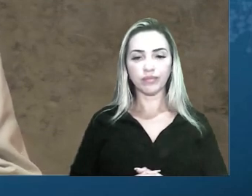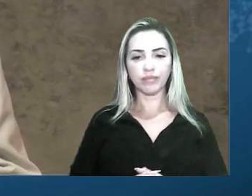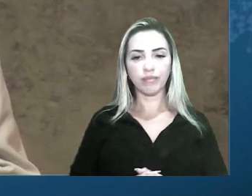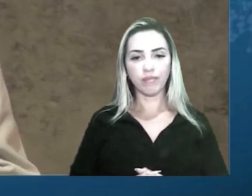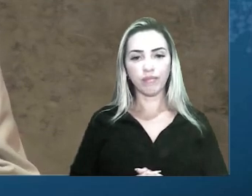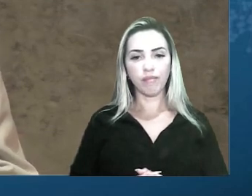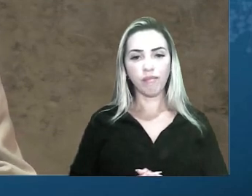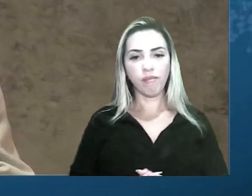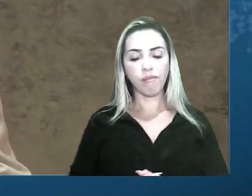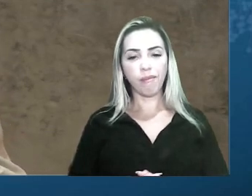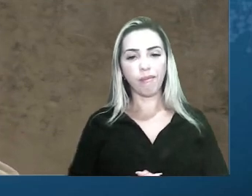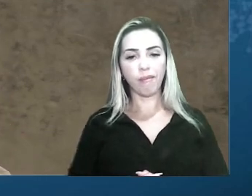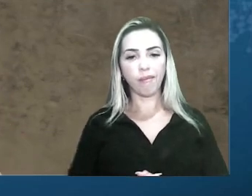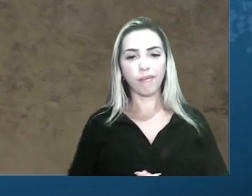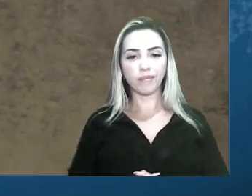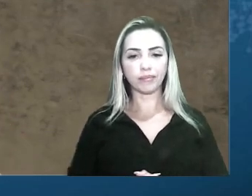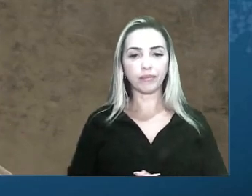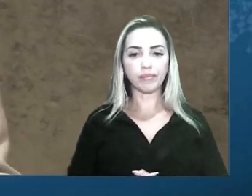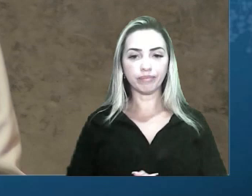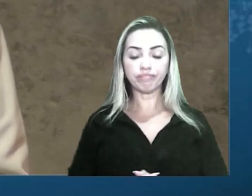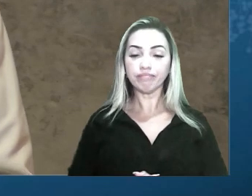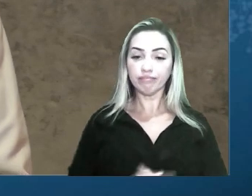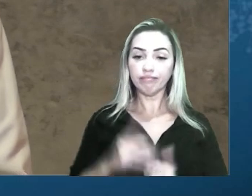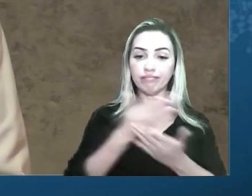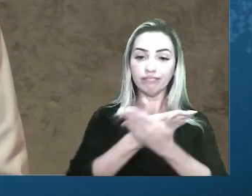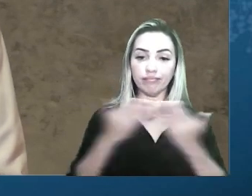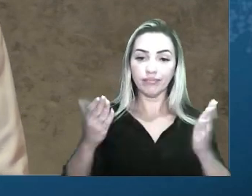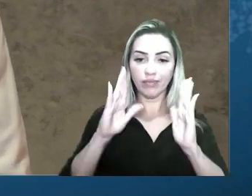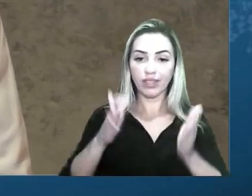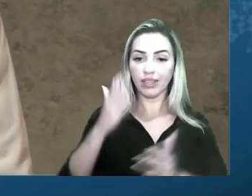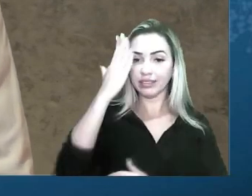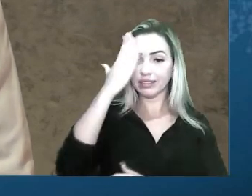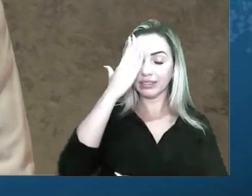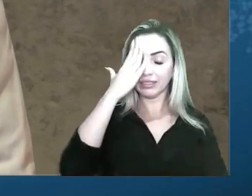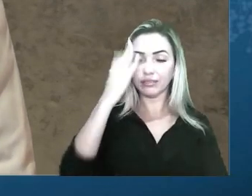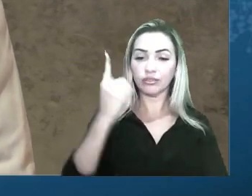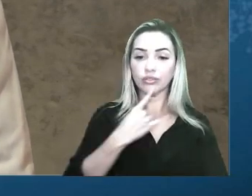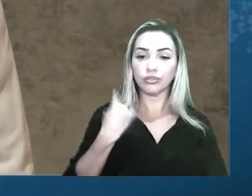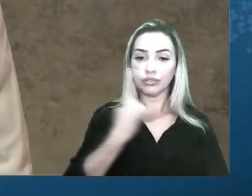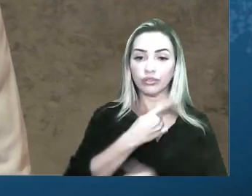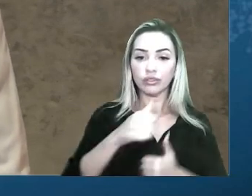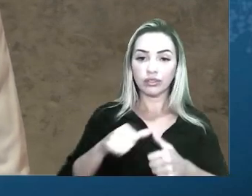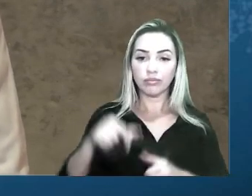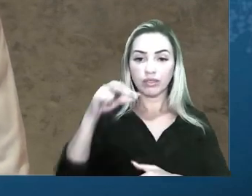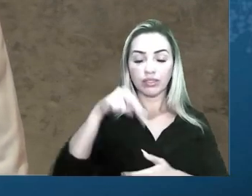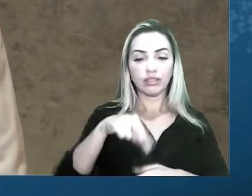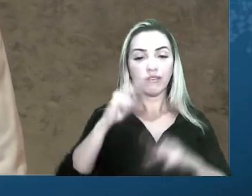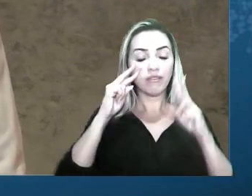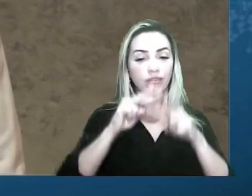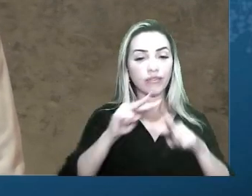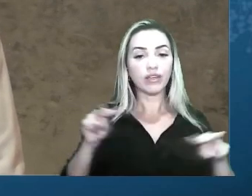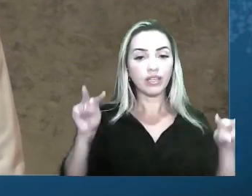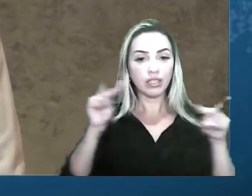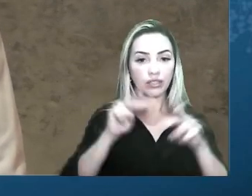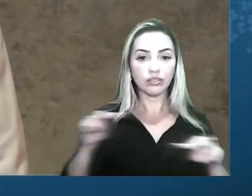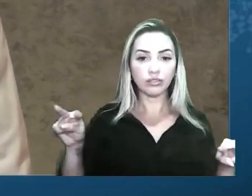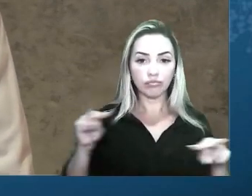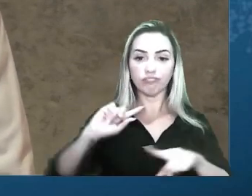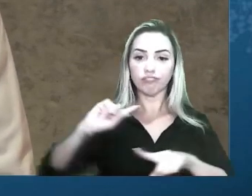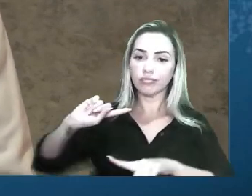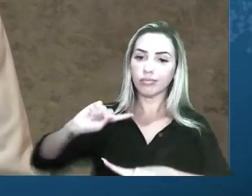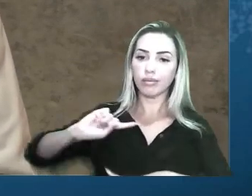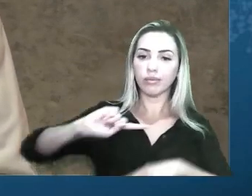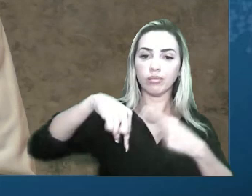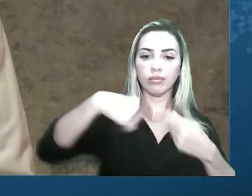As all of you, como todos vocês sabem, nós estamos vendo uma verdadeira